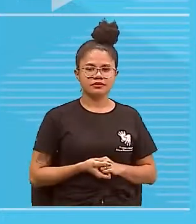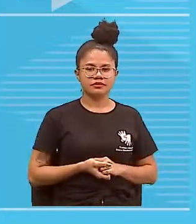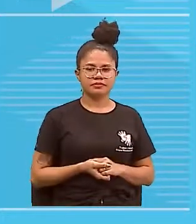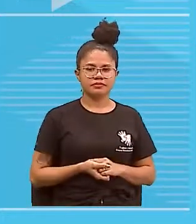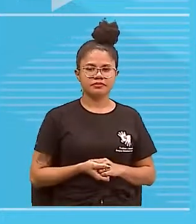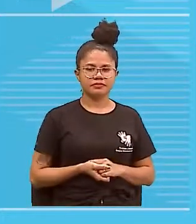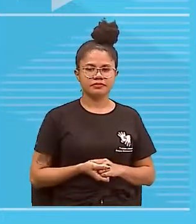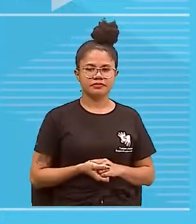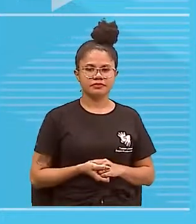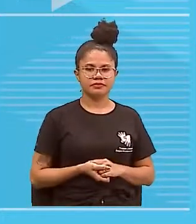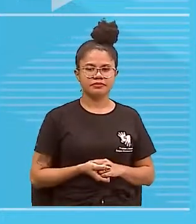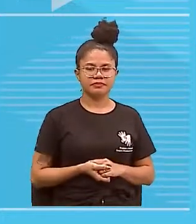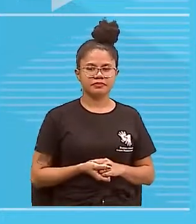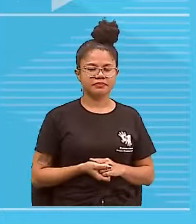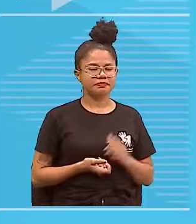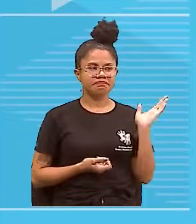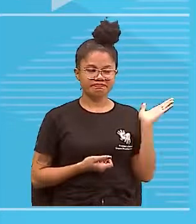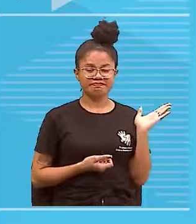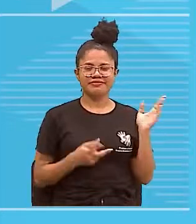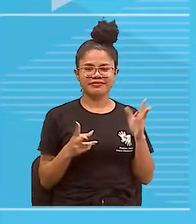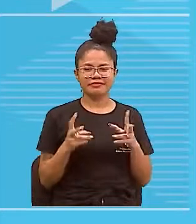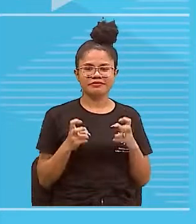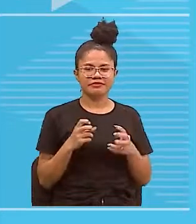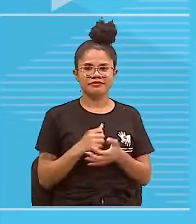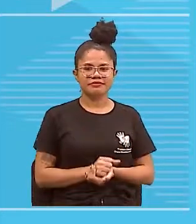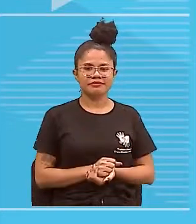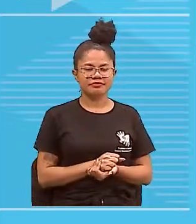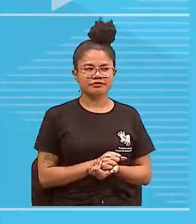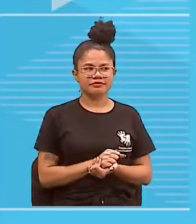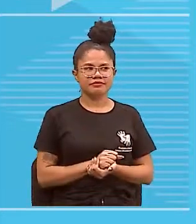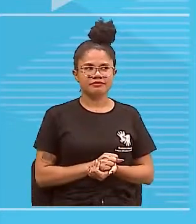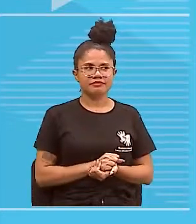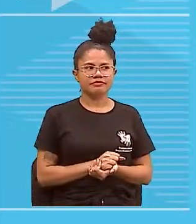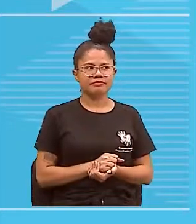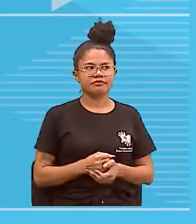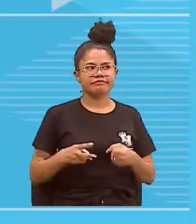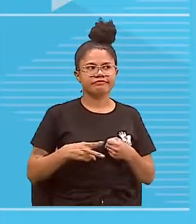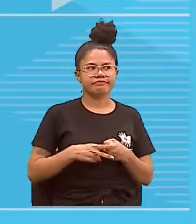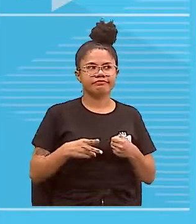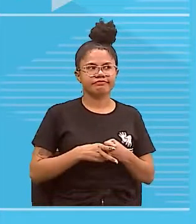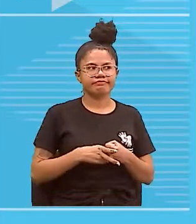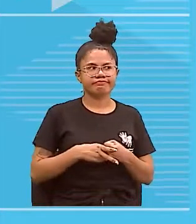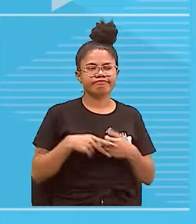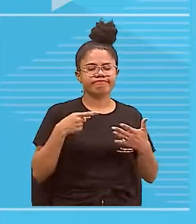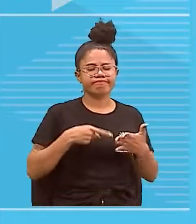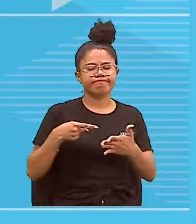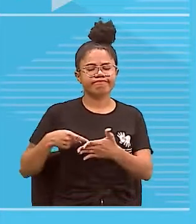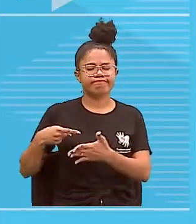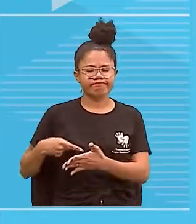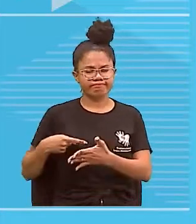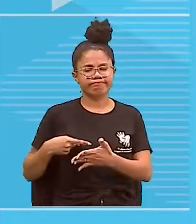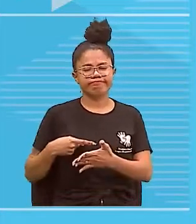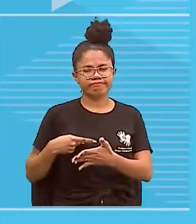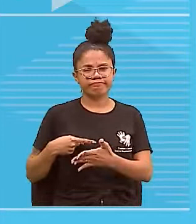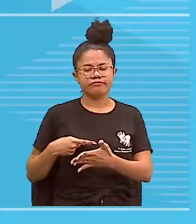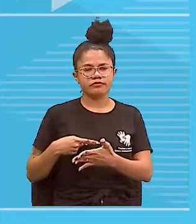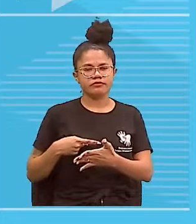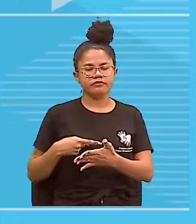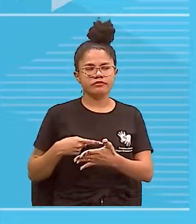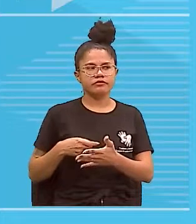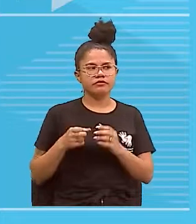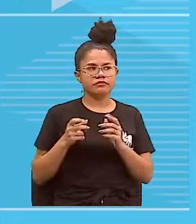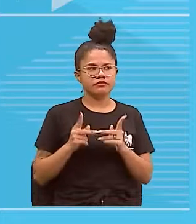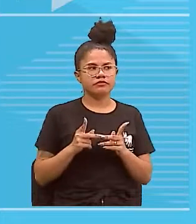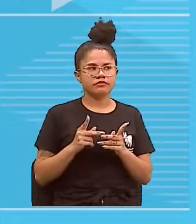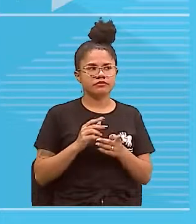escreveu ta vendo Então o imperativo negativo deriva do presente do subjuntivo a